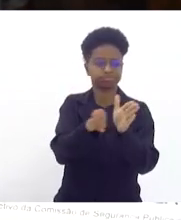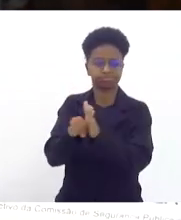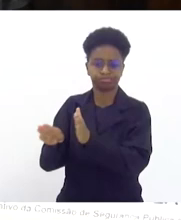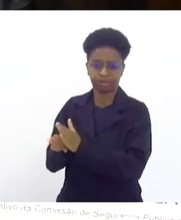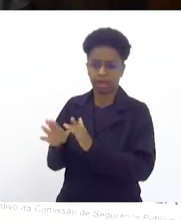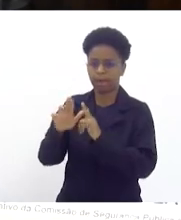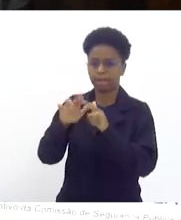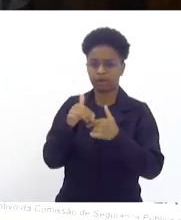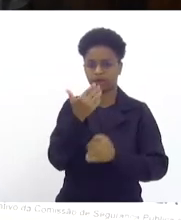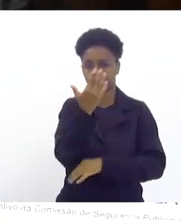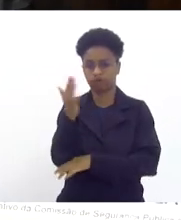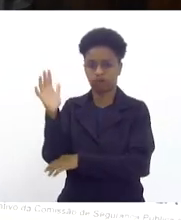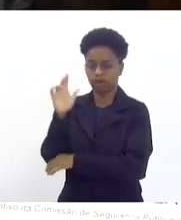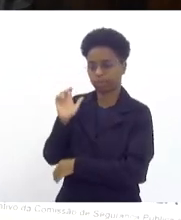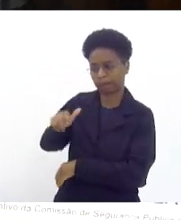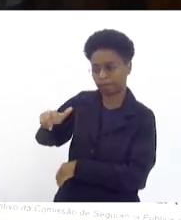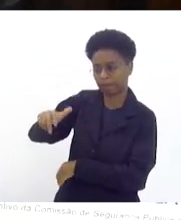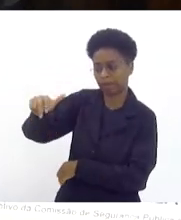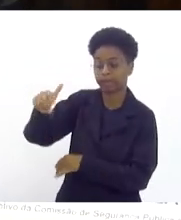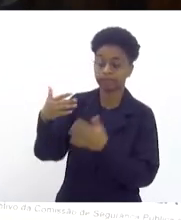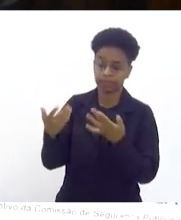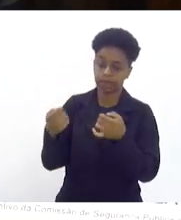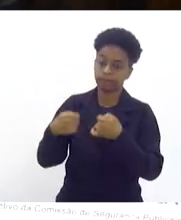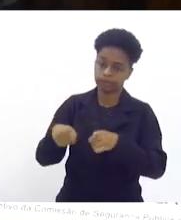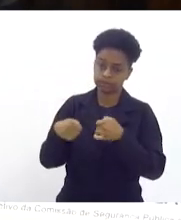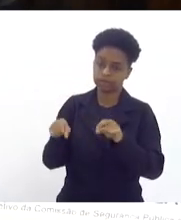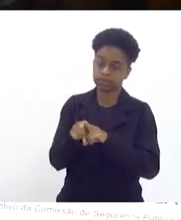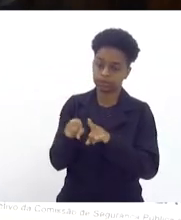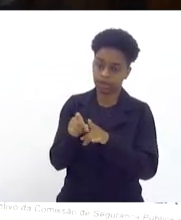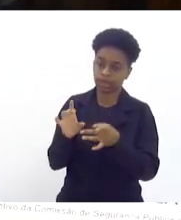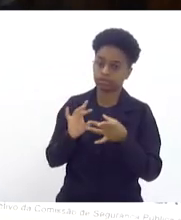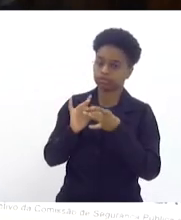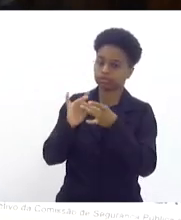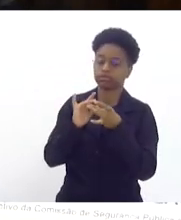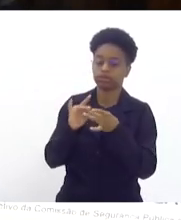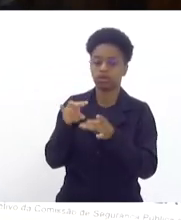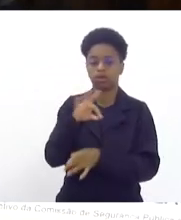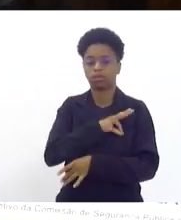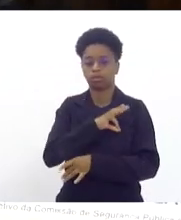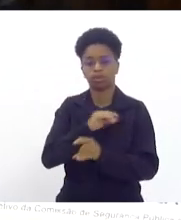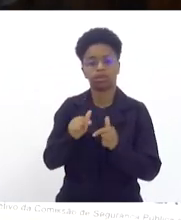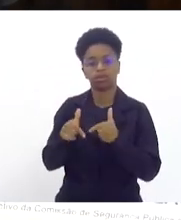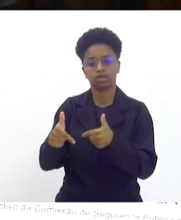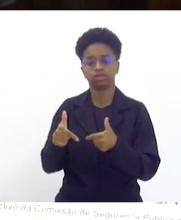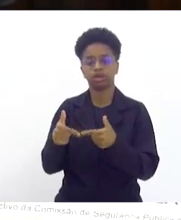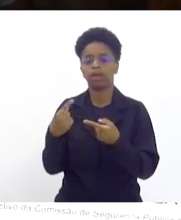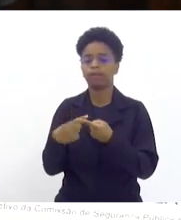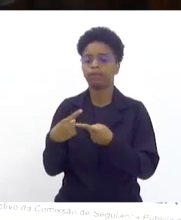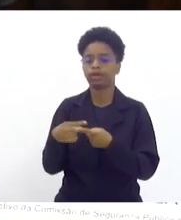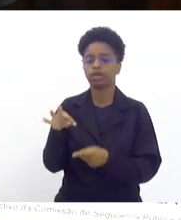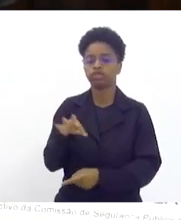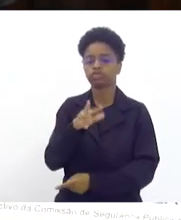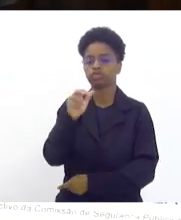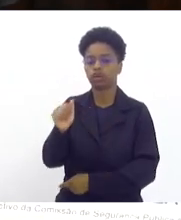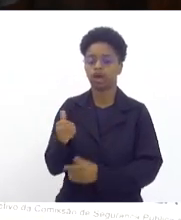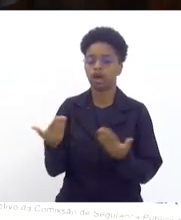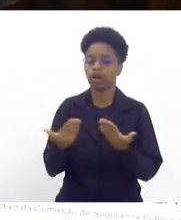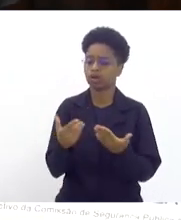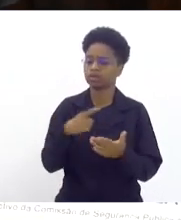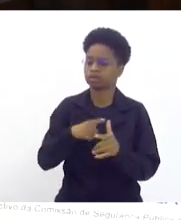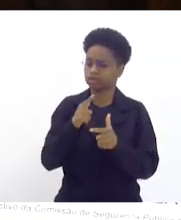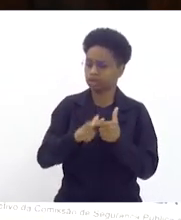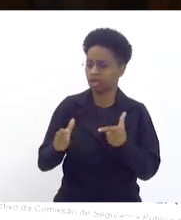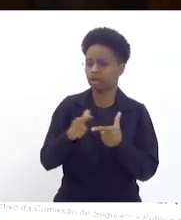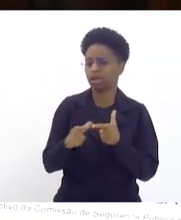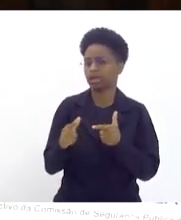região da floresta que precisa também de uma integração necessária porque a Tijuca vive o drama